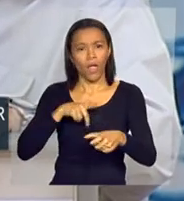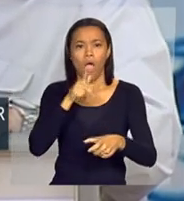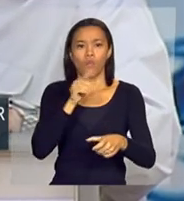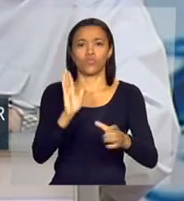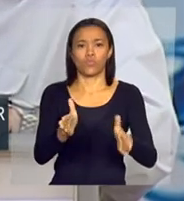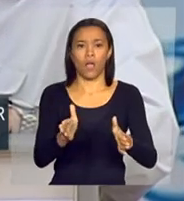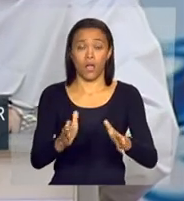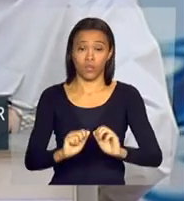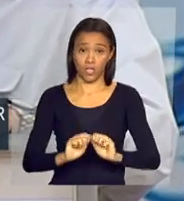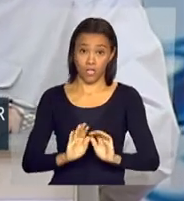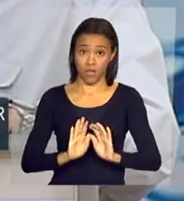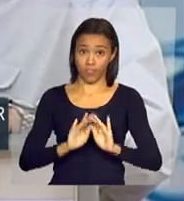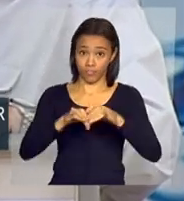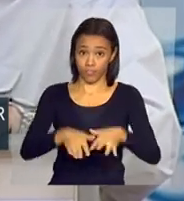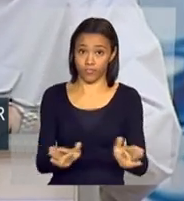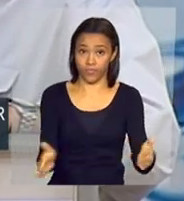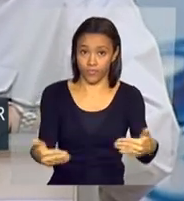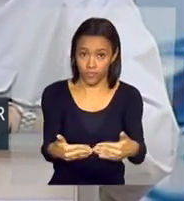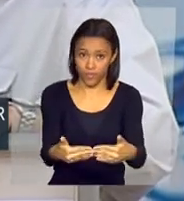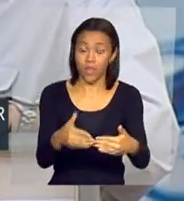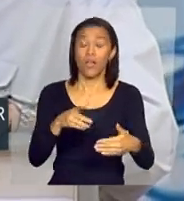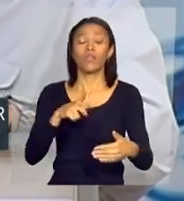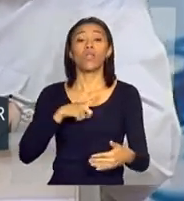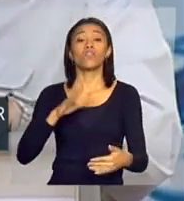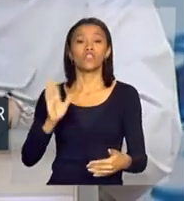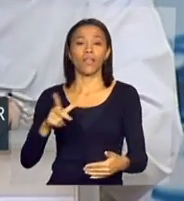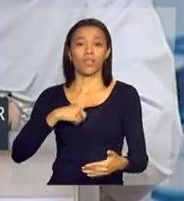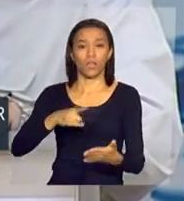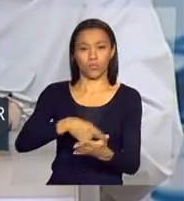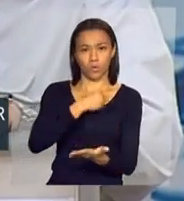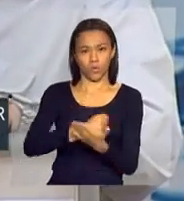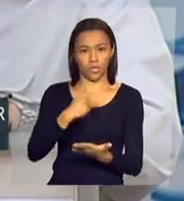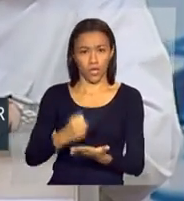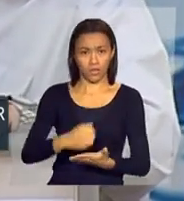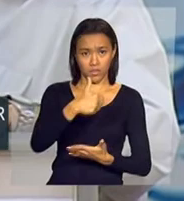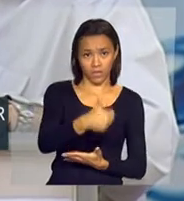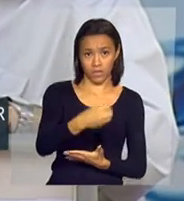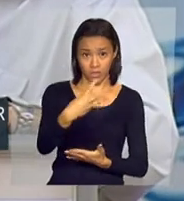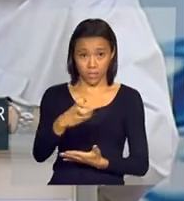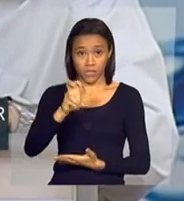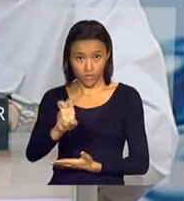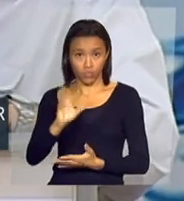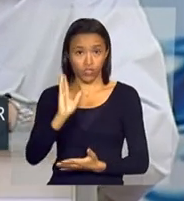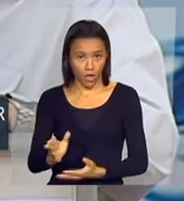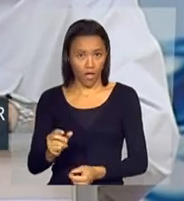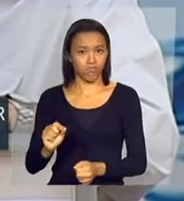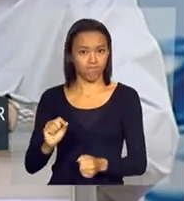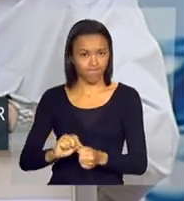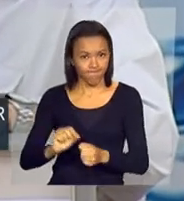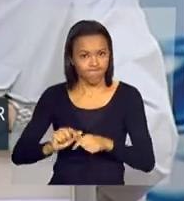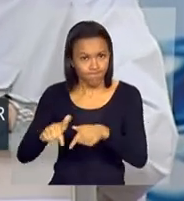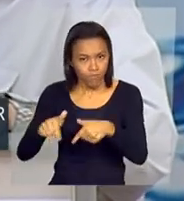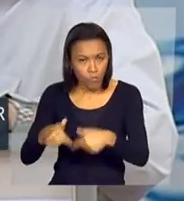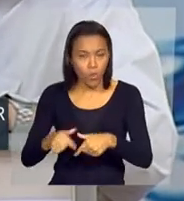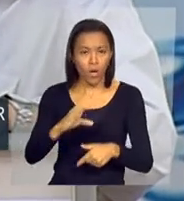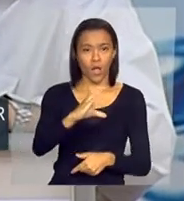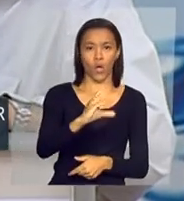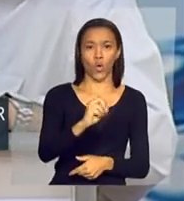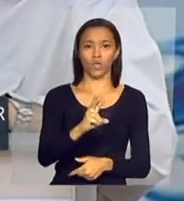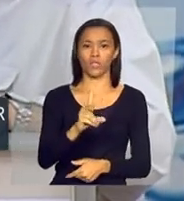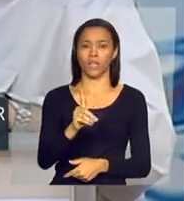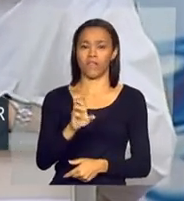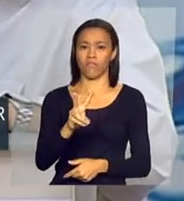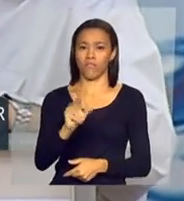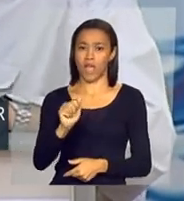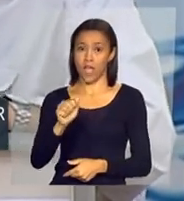de barreiro, presidenta, nós temos contratado 135 em execução com a Codevasf, mas temos contratado